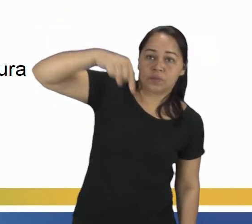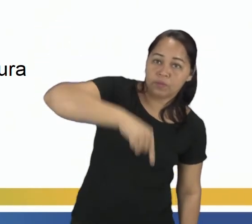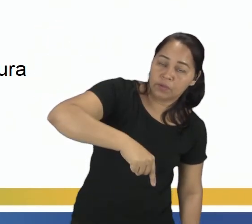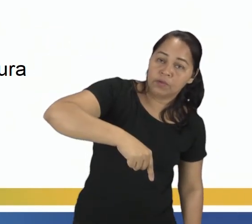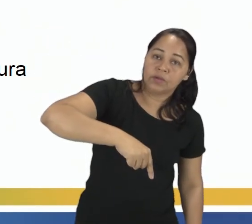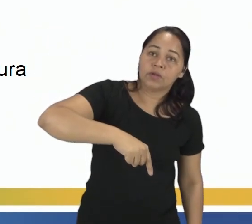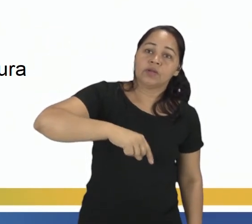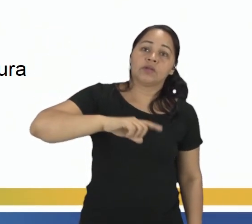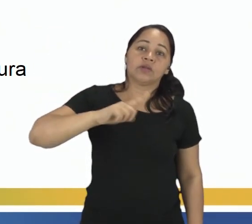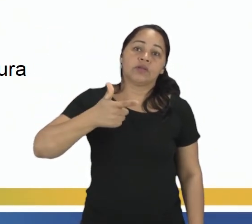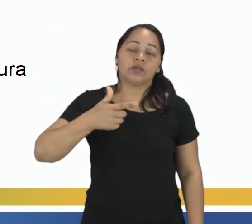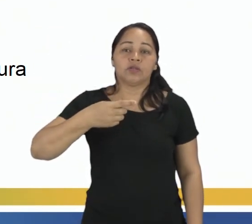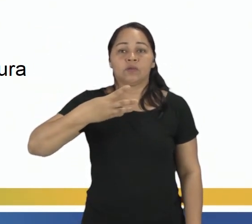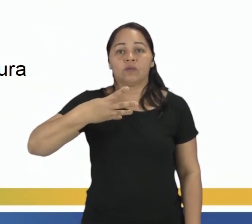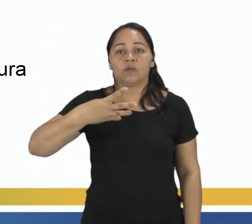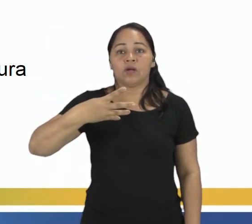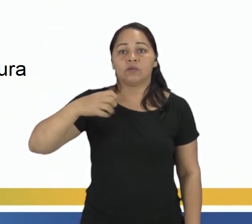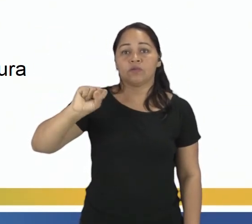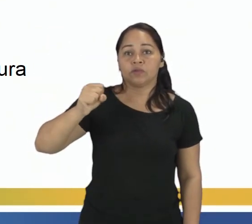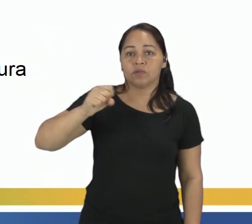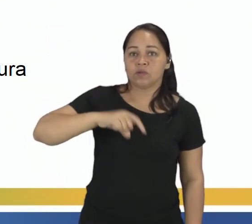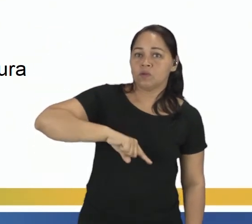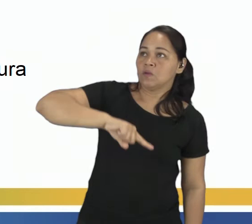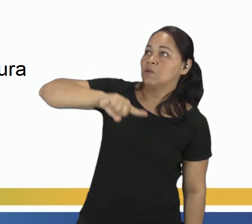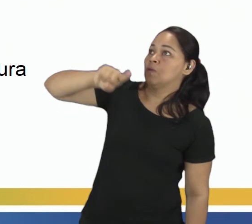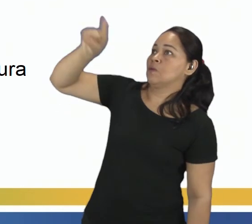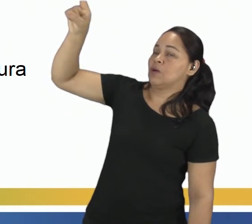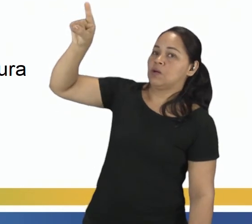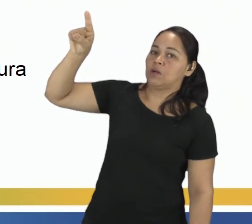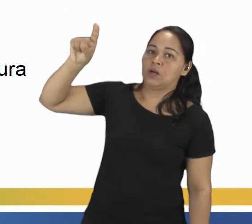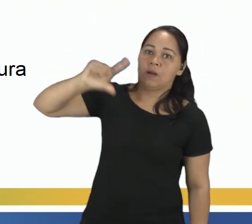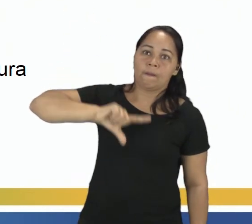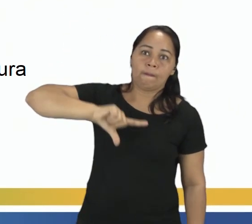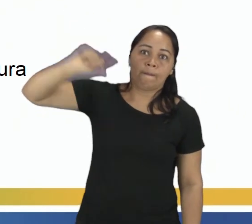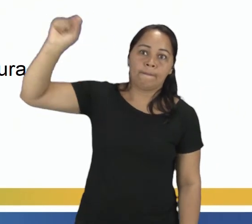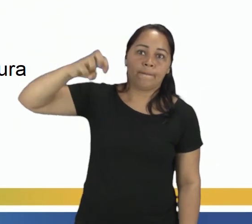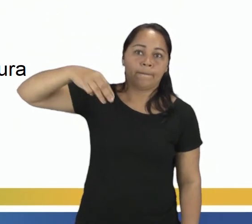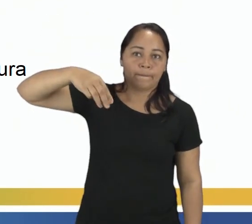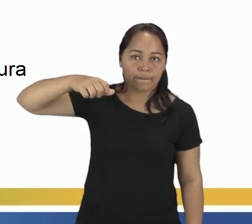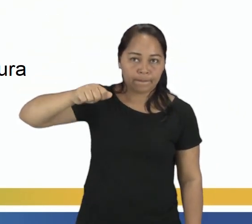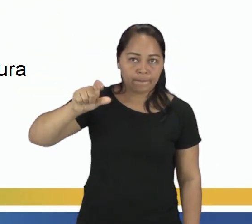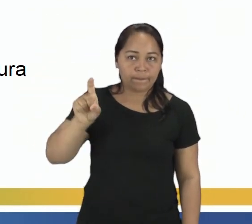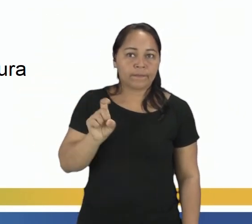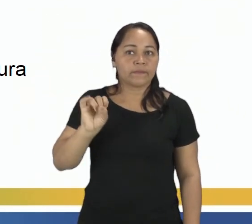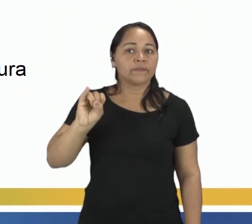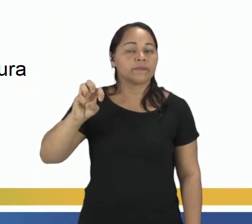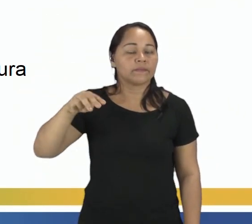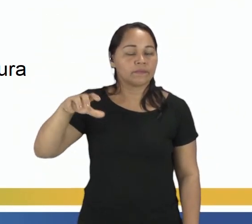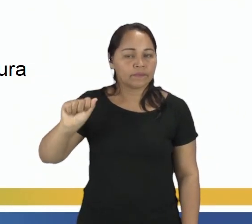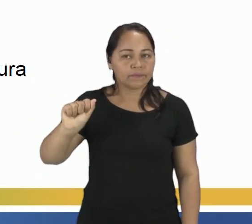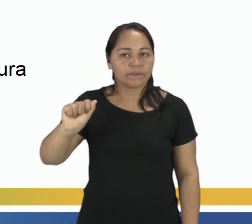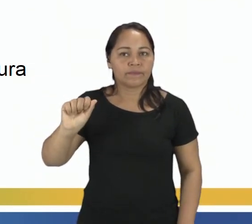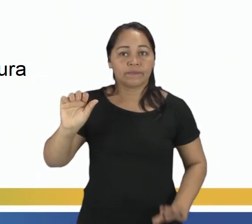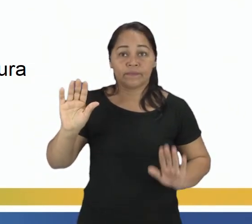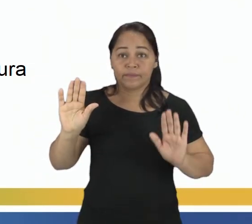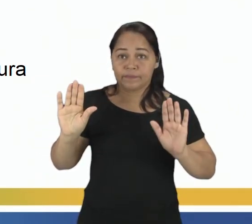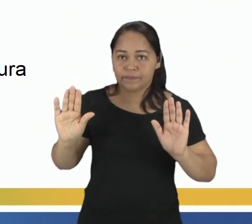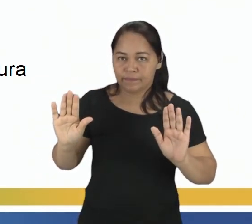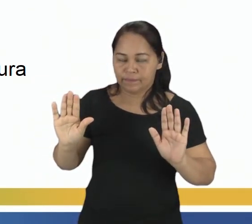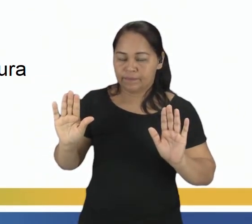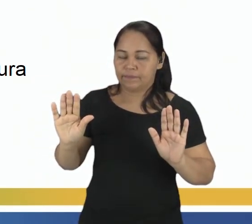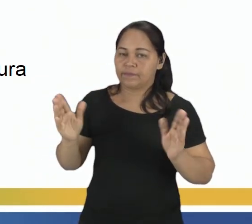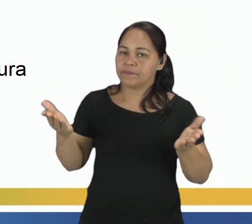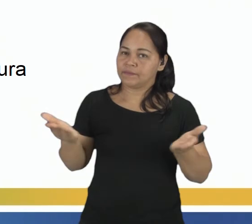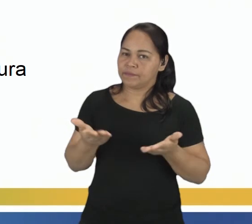75 metros e com 4 segundos ele alcançou uma altura máxima, ok? Então, essa é a ideia que nós temos. Agora